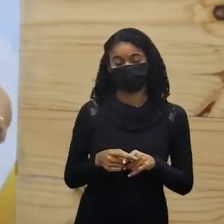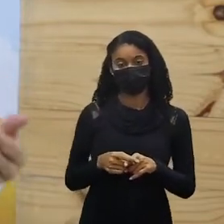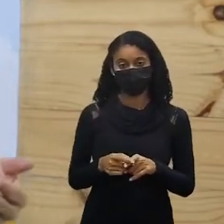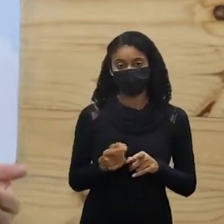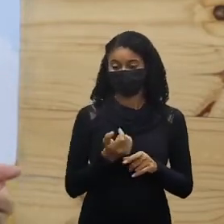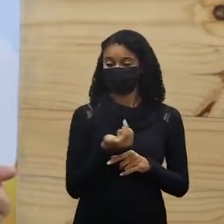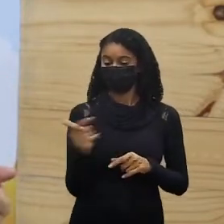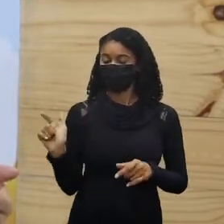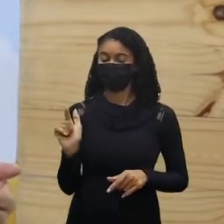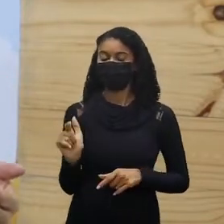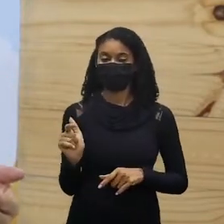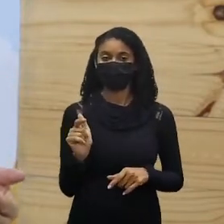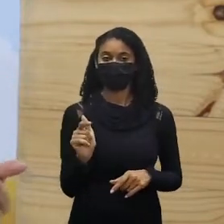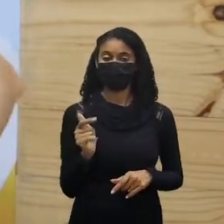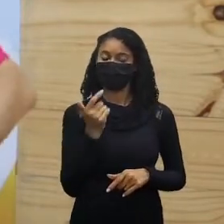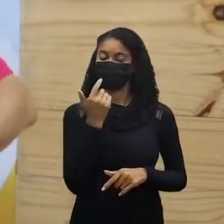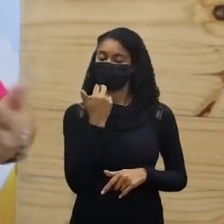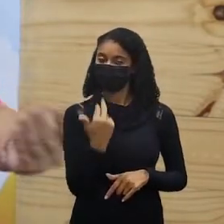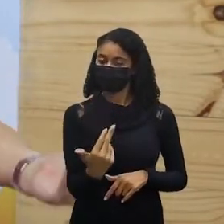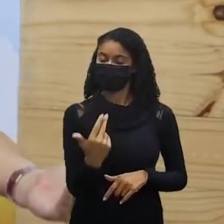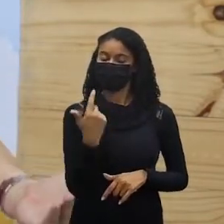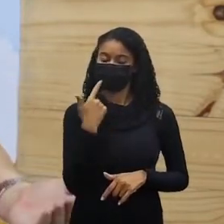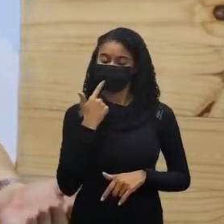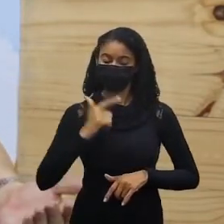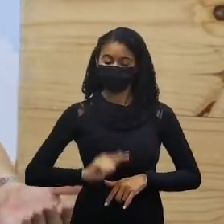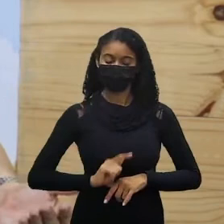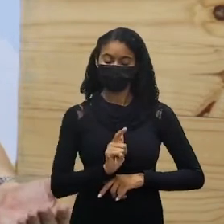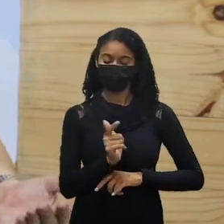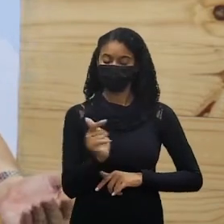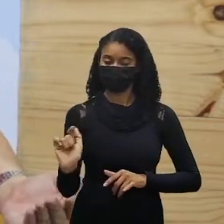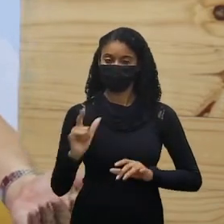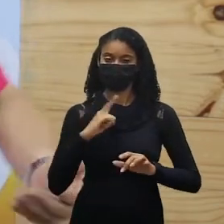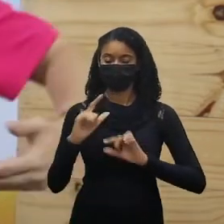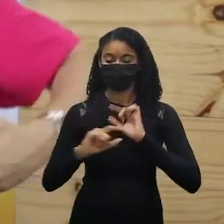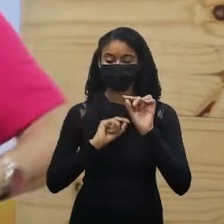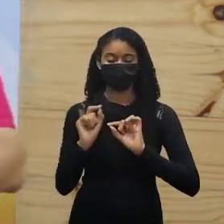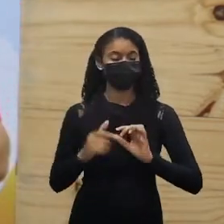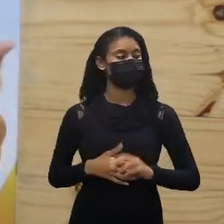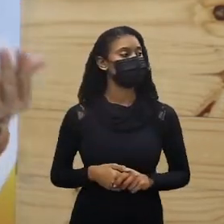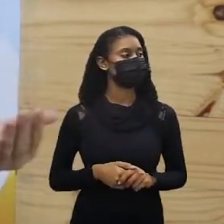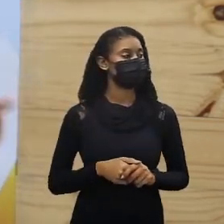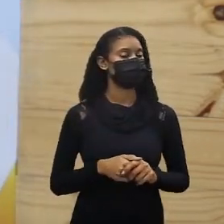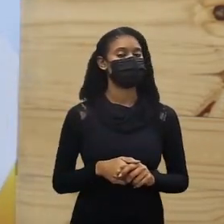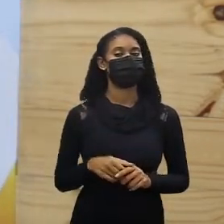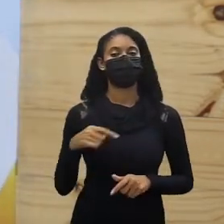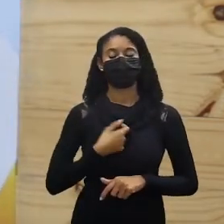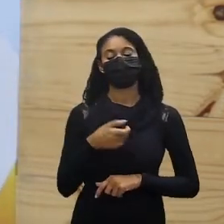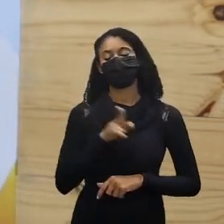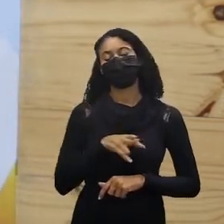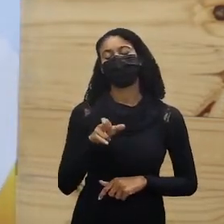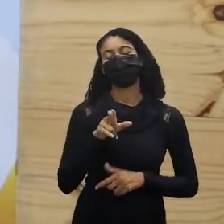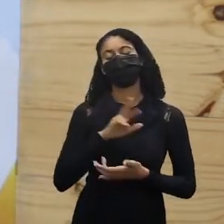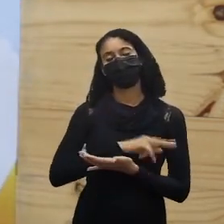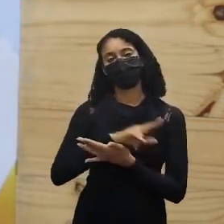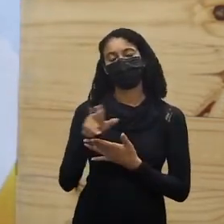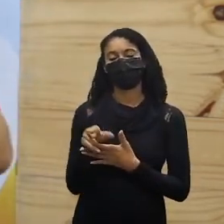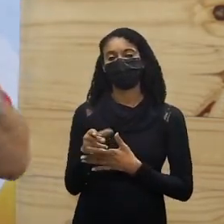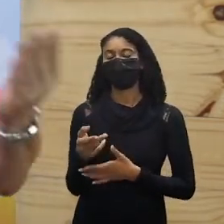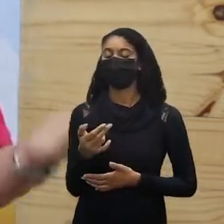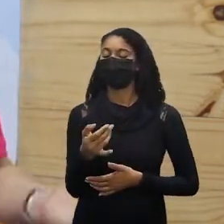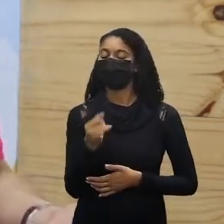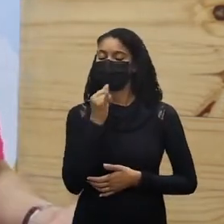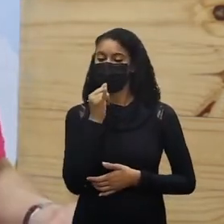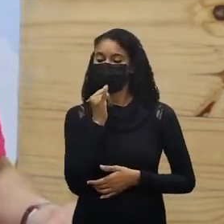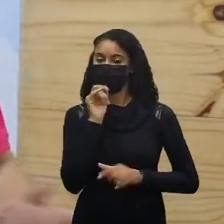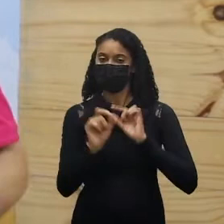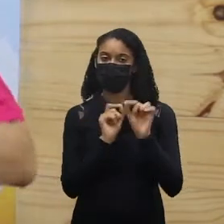outras línguas, certo? Muitas vezes nós nos servimos de quê? Das variações. Um exemplo para